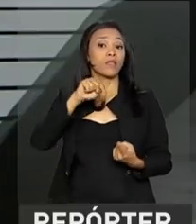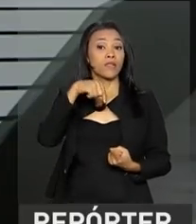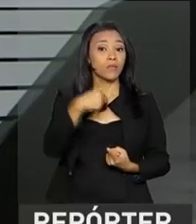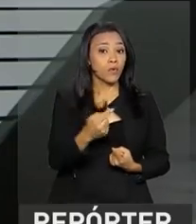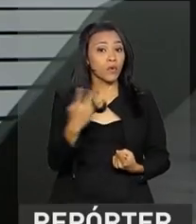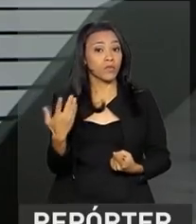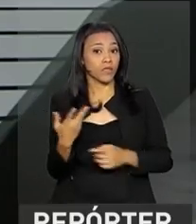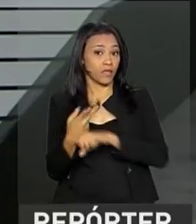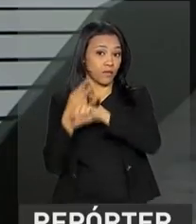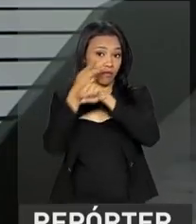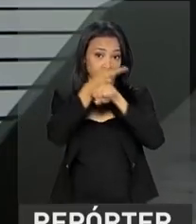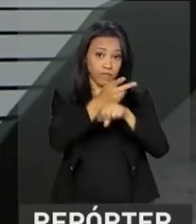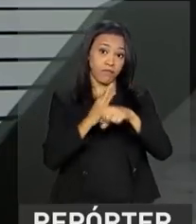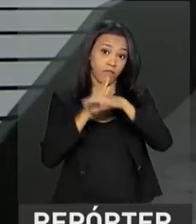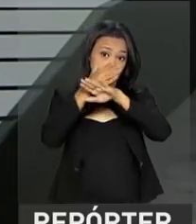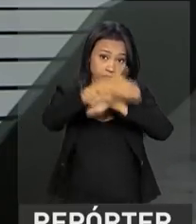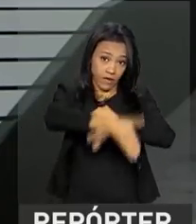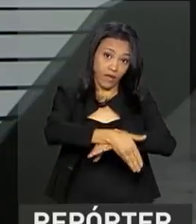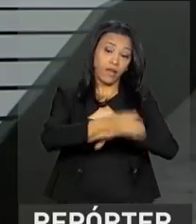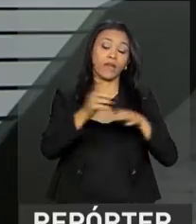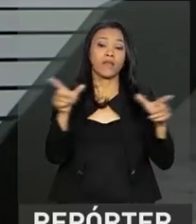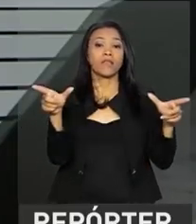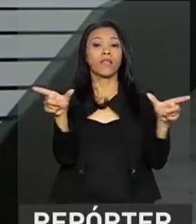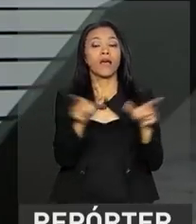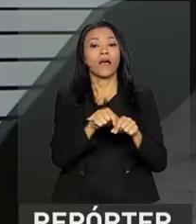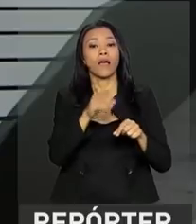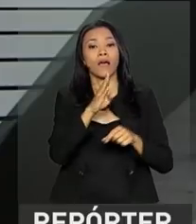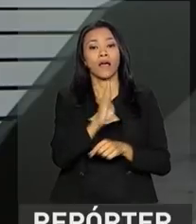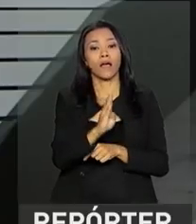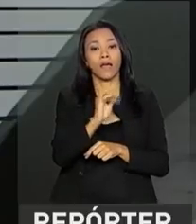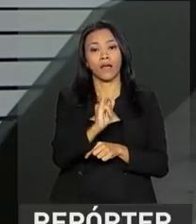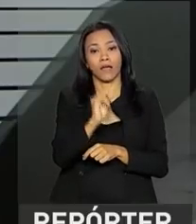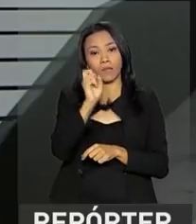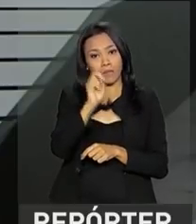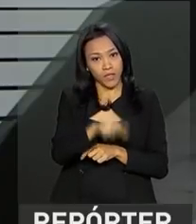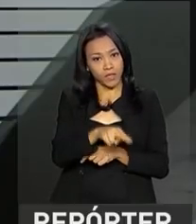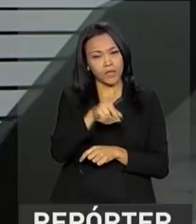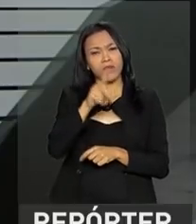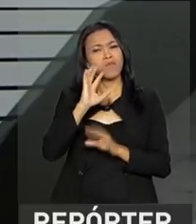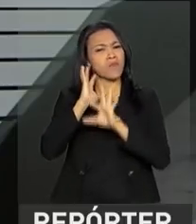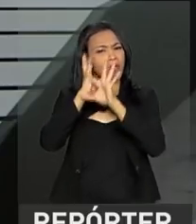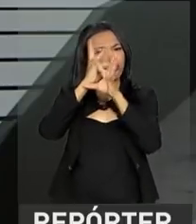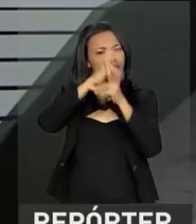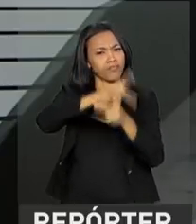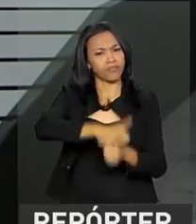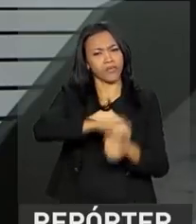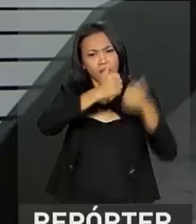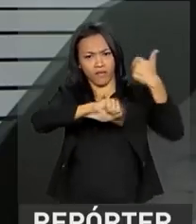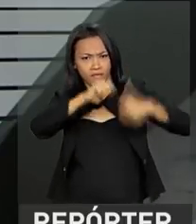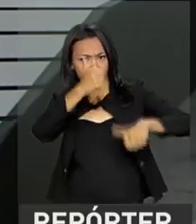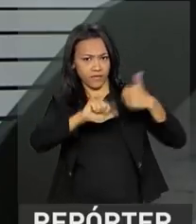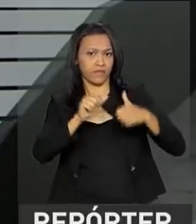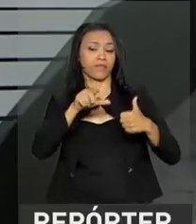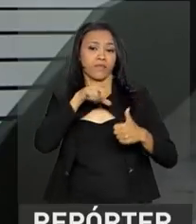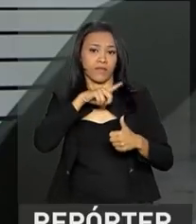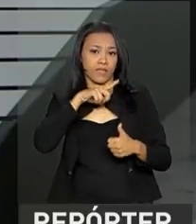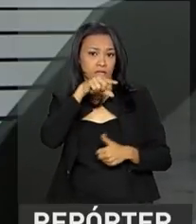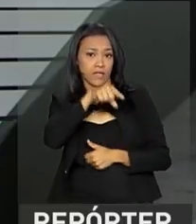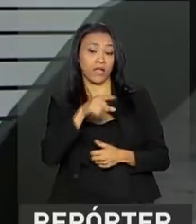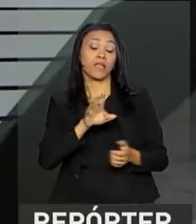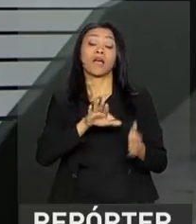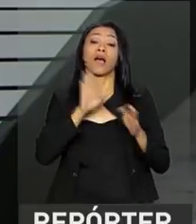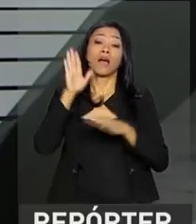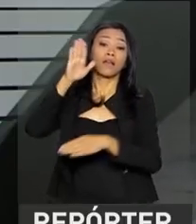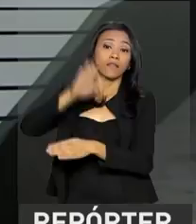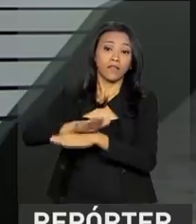inteligência abin para divulgação do balanço anual sobre o combate ao crime organizado no início da tarde ele participa do